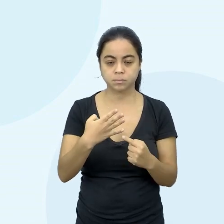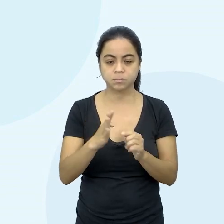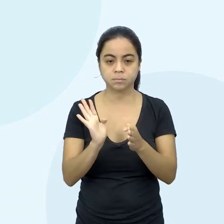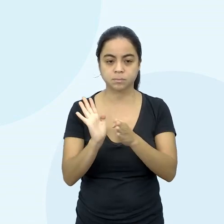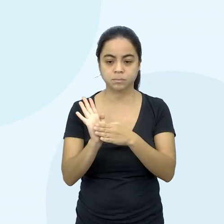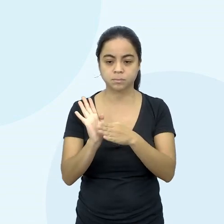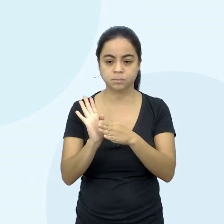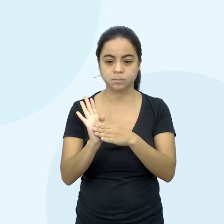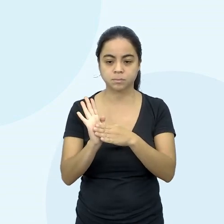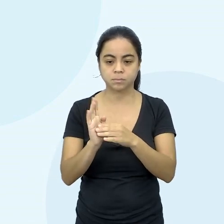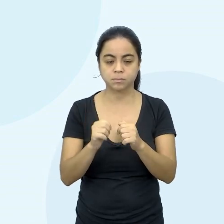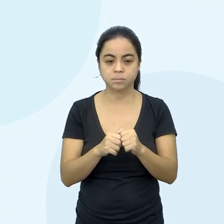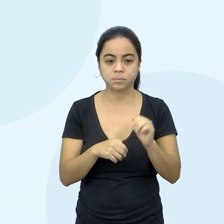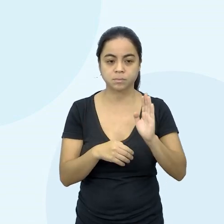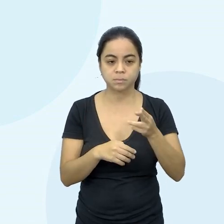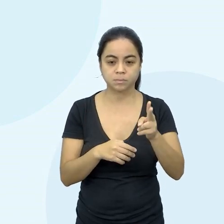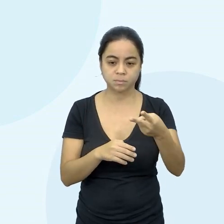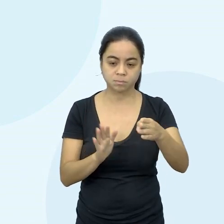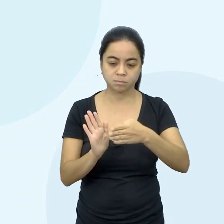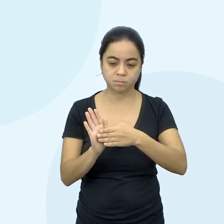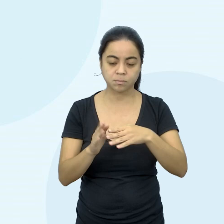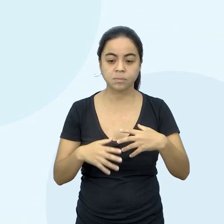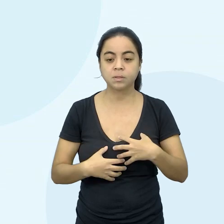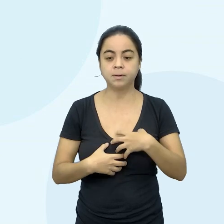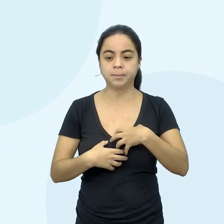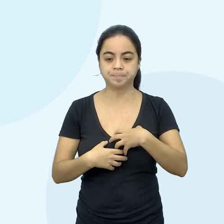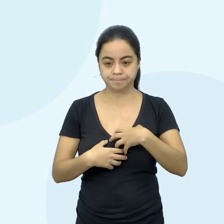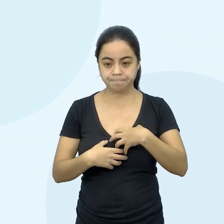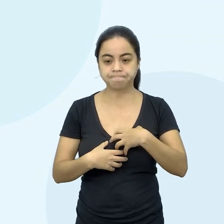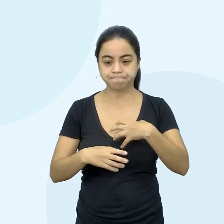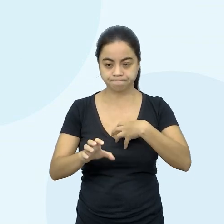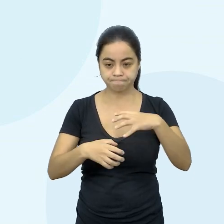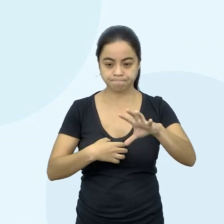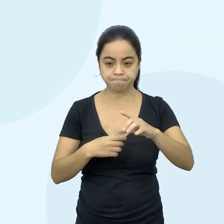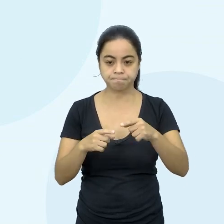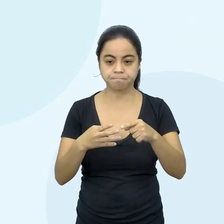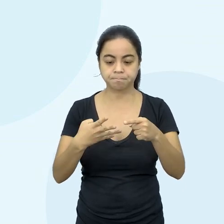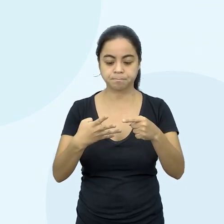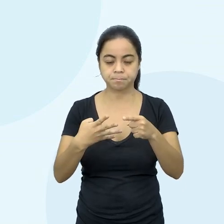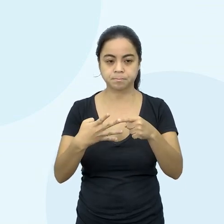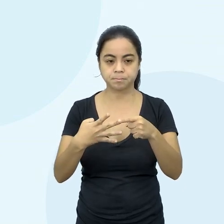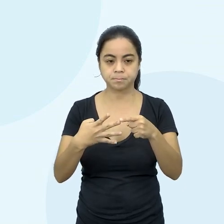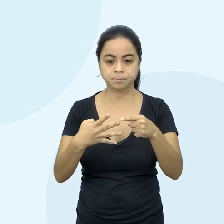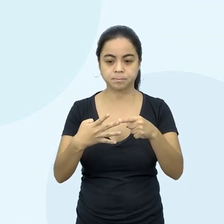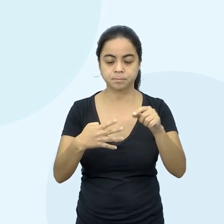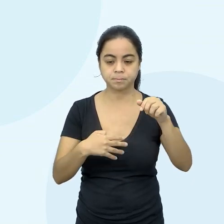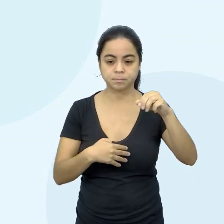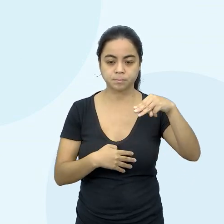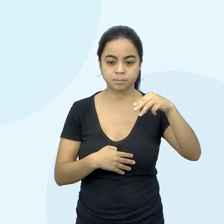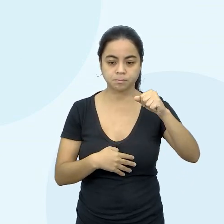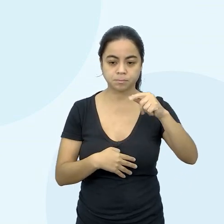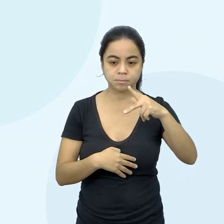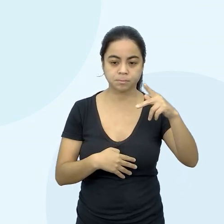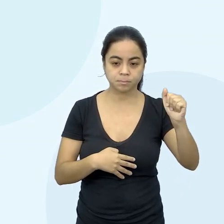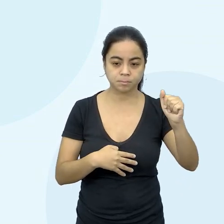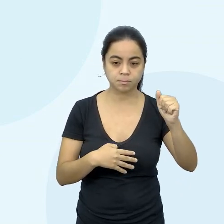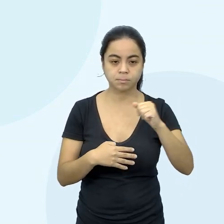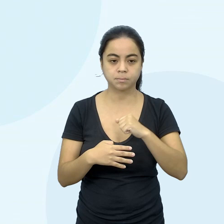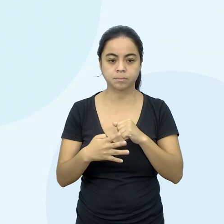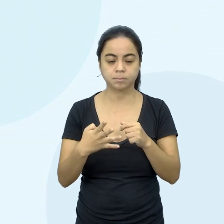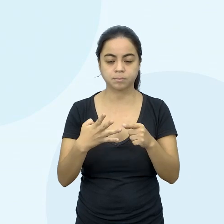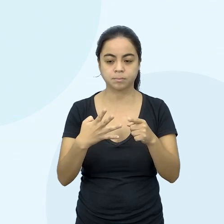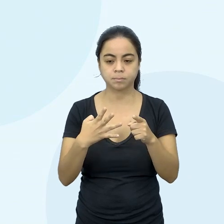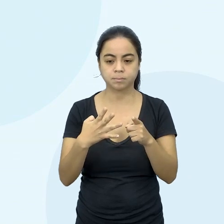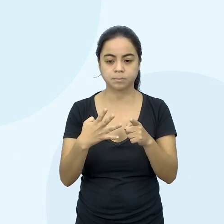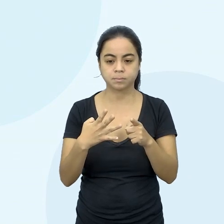pauta, né, que como sempre a gente sempre faz uma sensibilização inicial. Vamos apresentar o mapa, né, o estudo das habilidades e